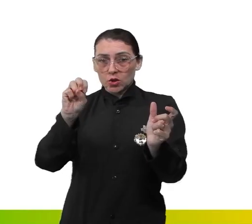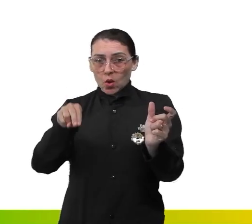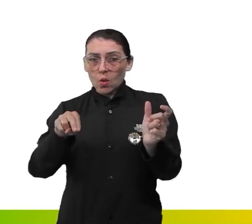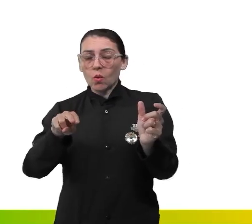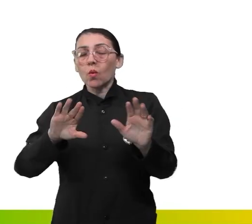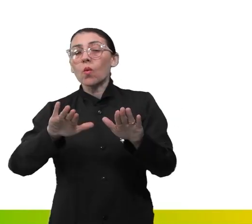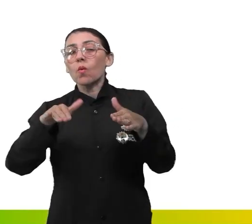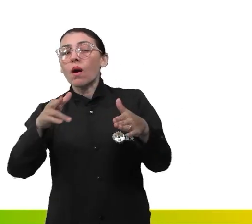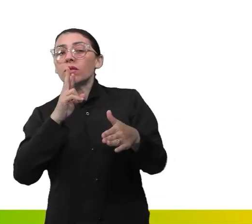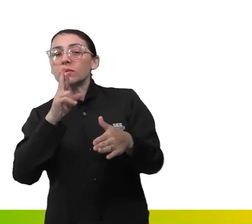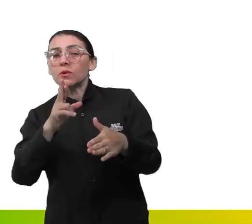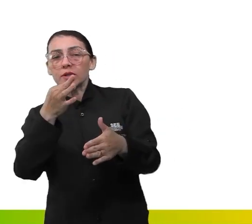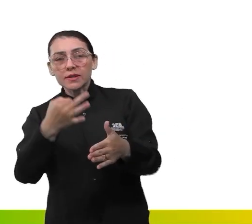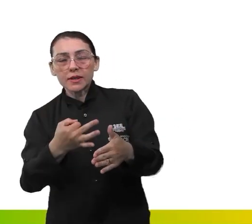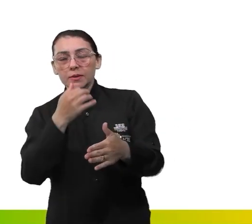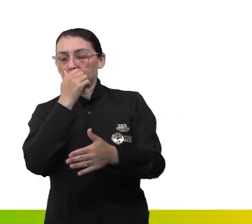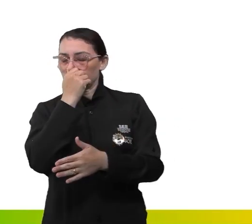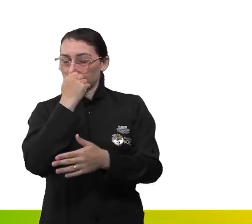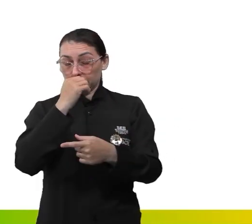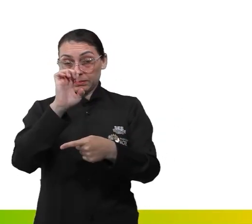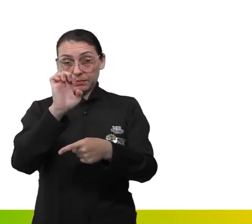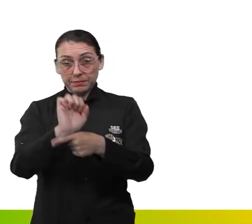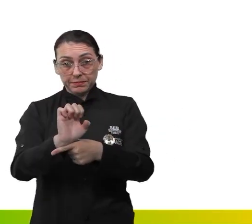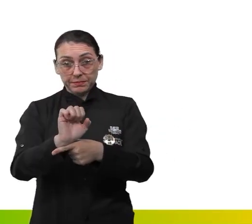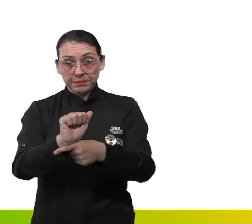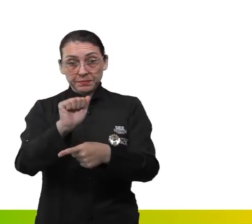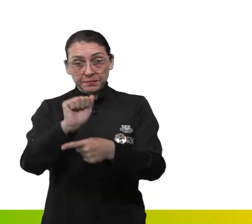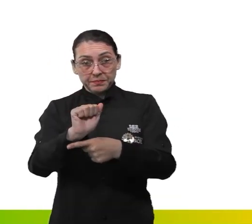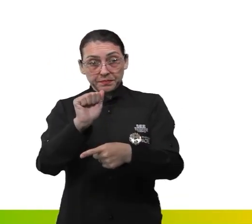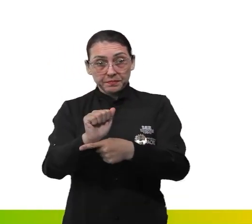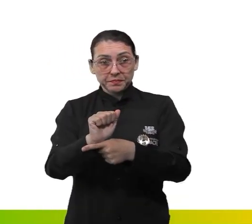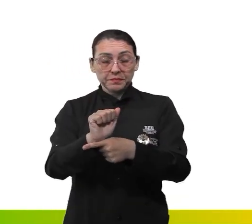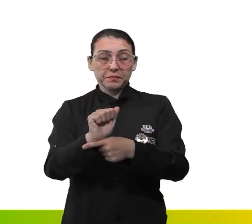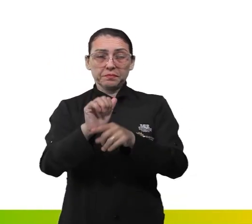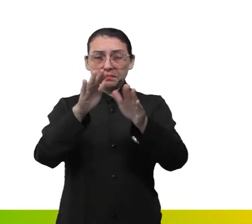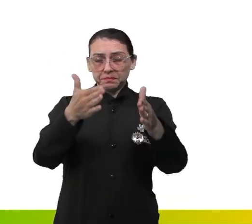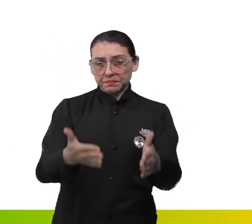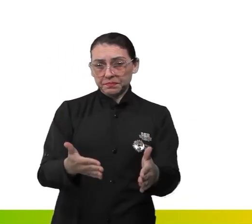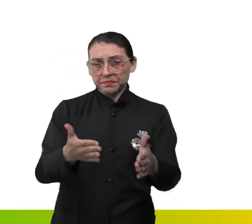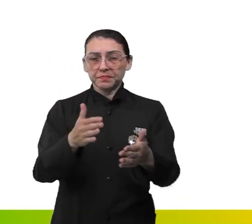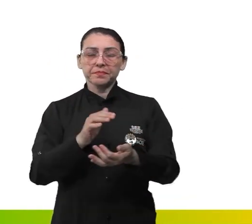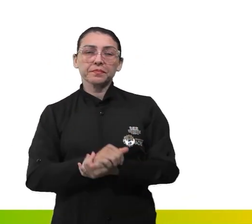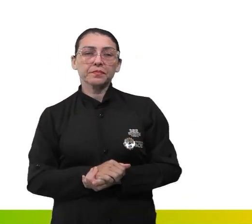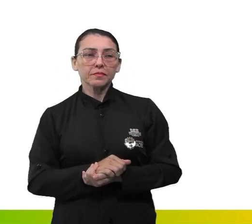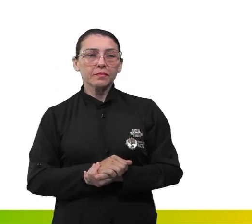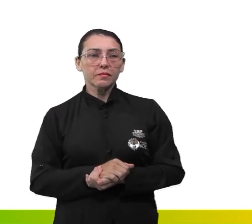alternativa? Vamos analisar a letra A. Seria essa a nossa alternativa?